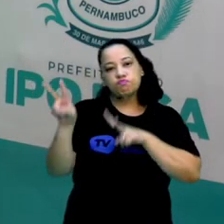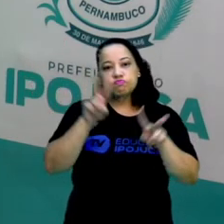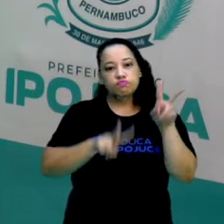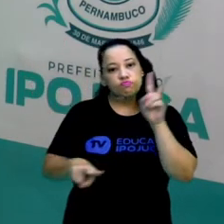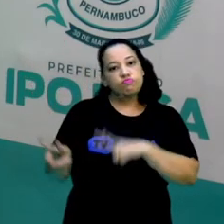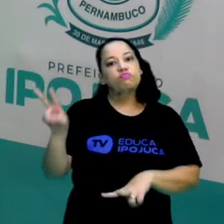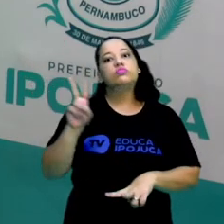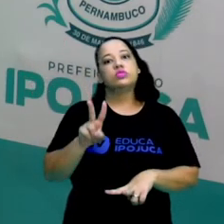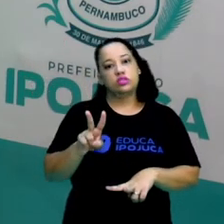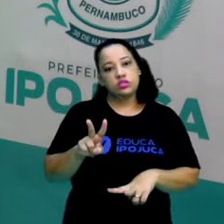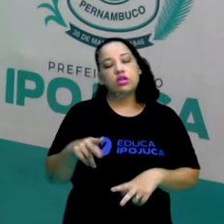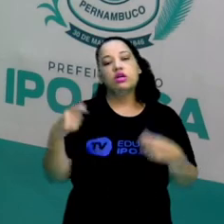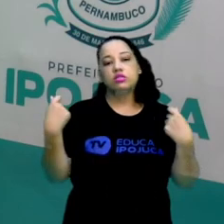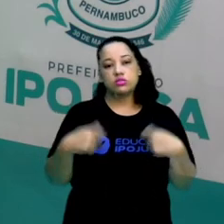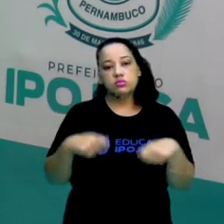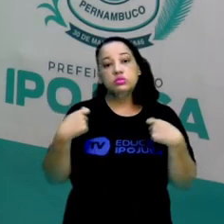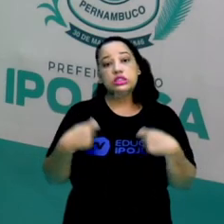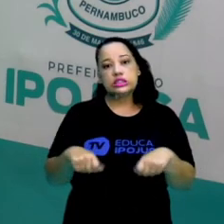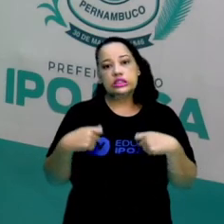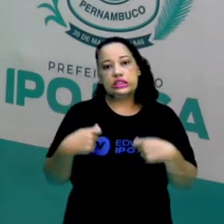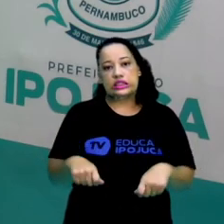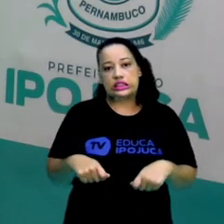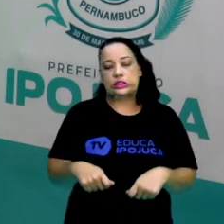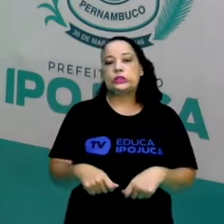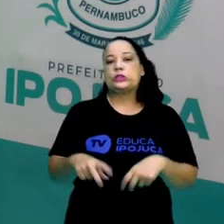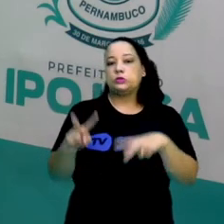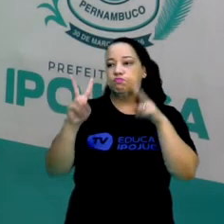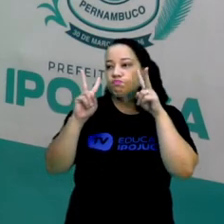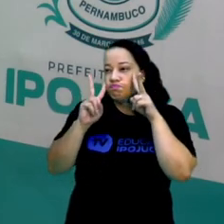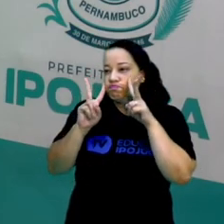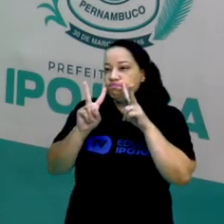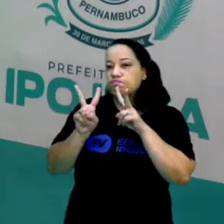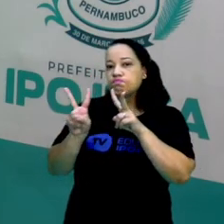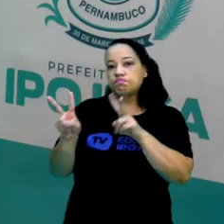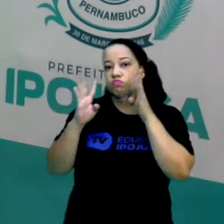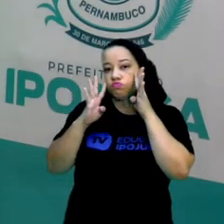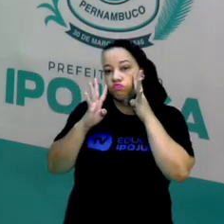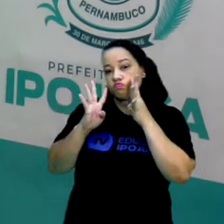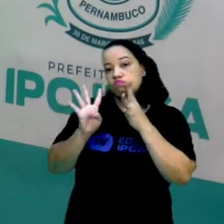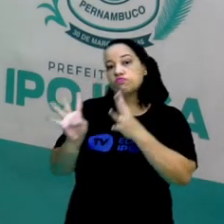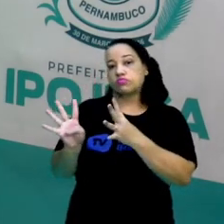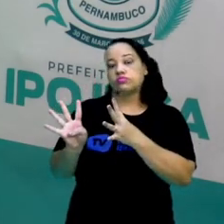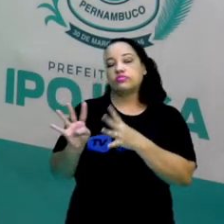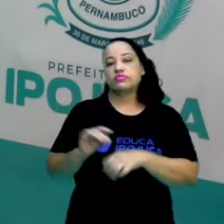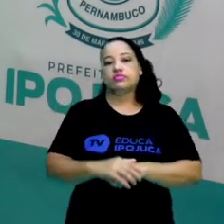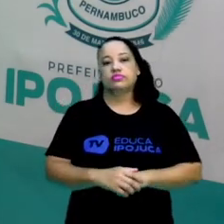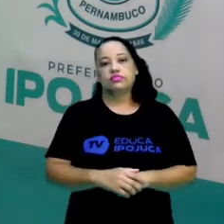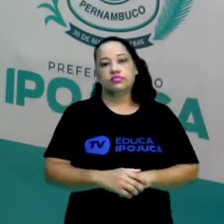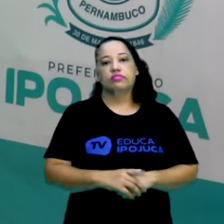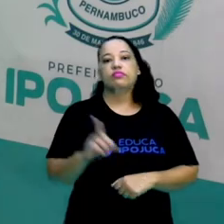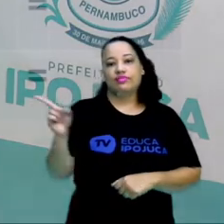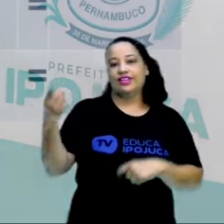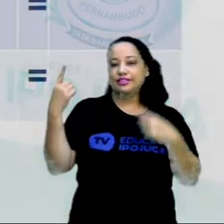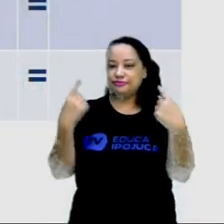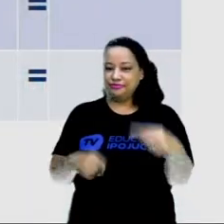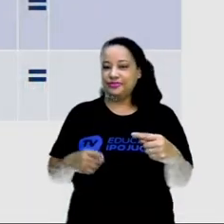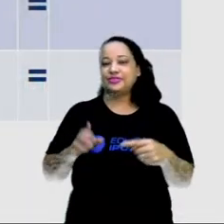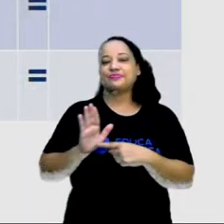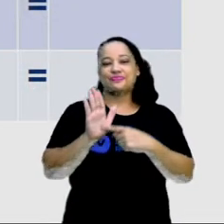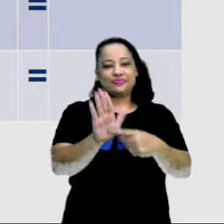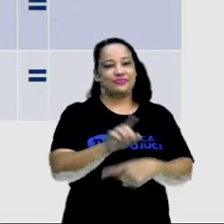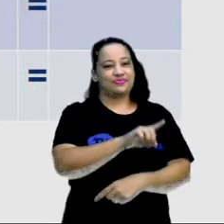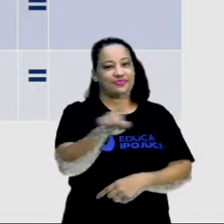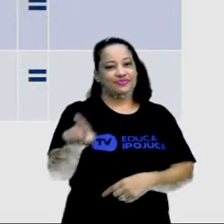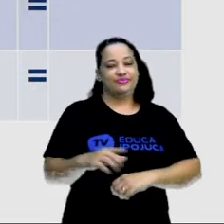essa visualização ela tem que ser feita muito atenta, de uma forma muito atenta. Vamos lá. Esse desafio eu trago para